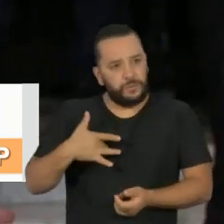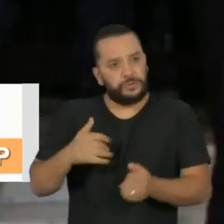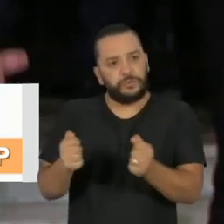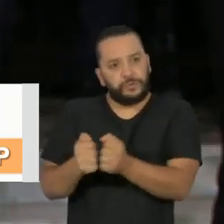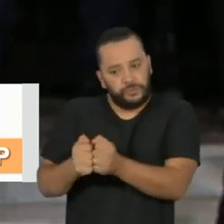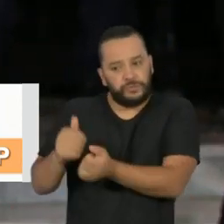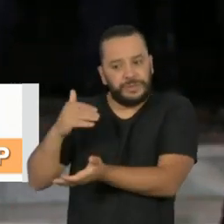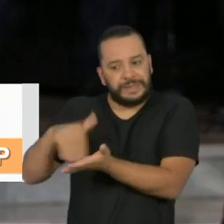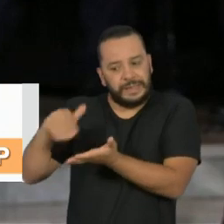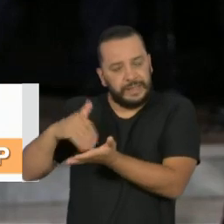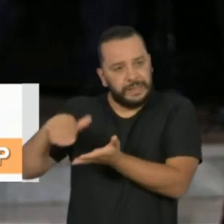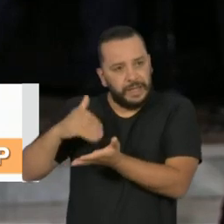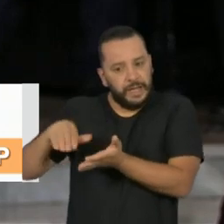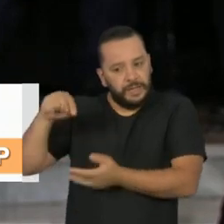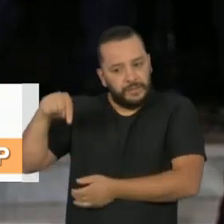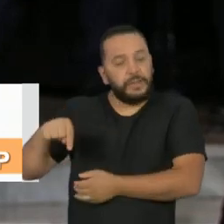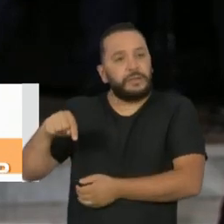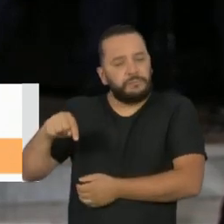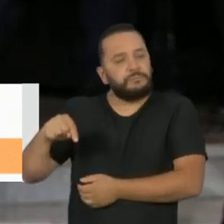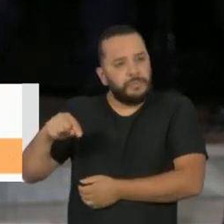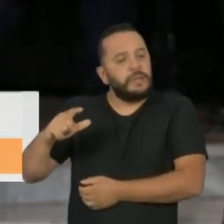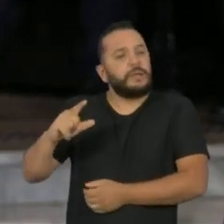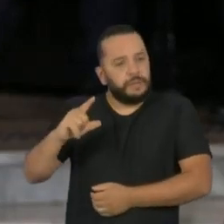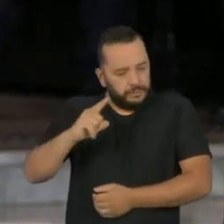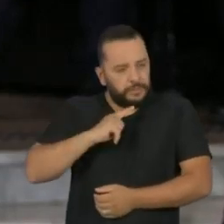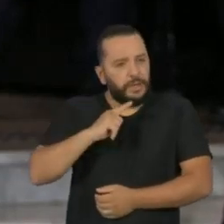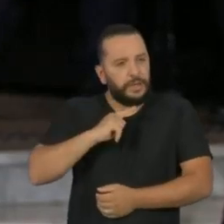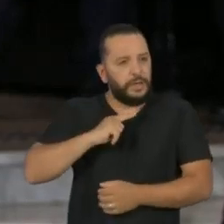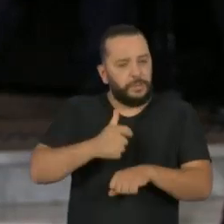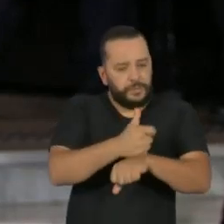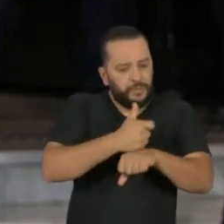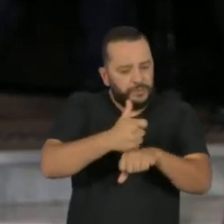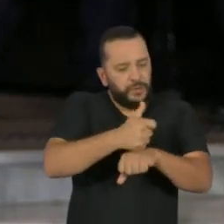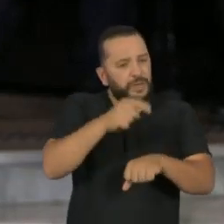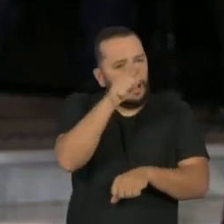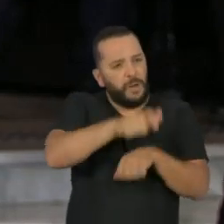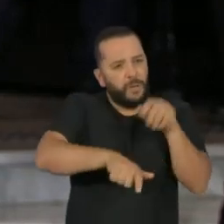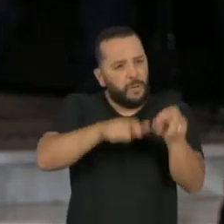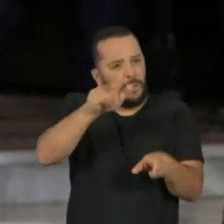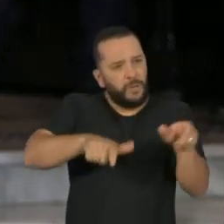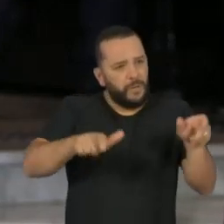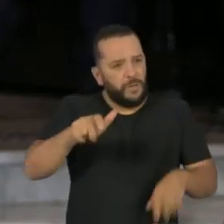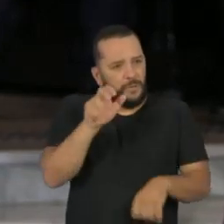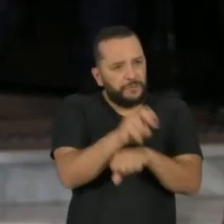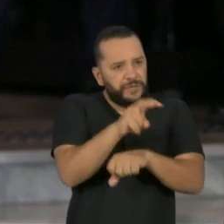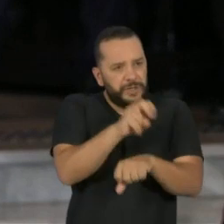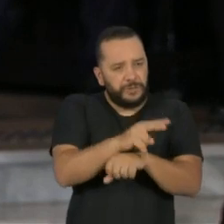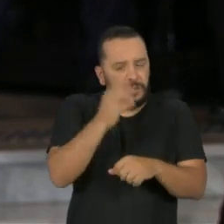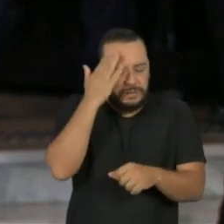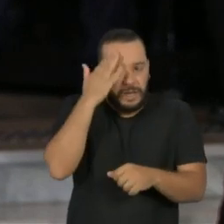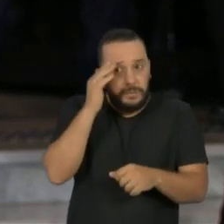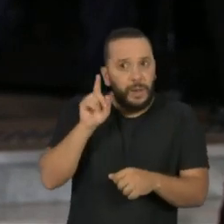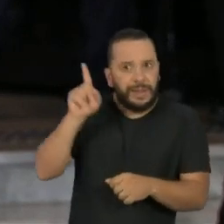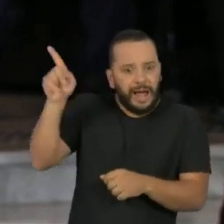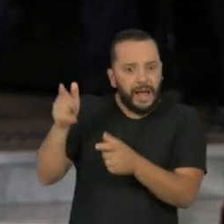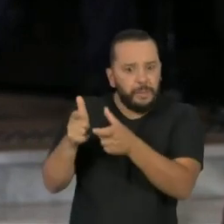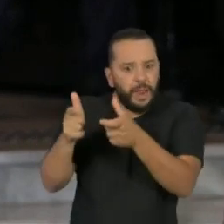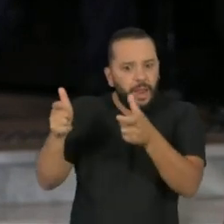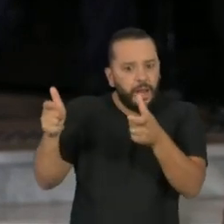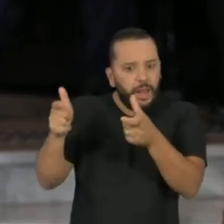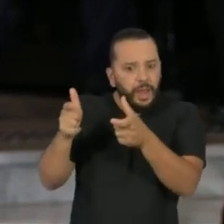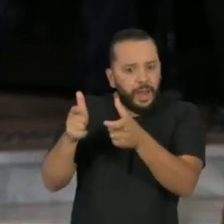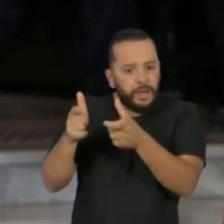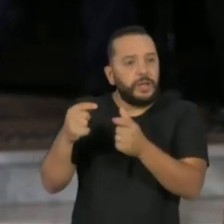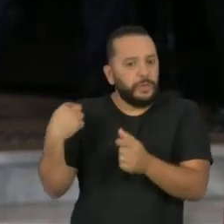por conta desse empenho desses epidemiologistas de prever. Óbvio que nós estamos, além de prevendo, nós